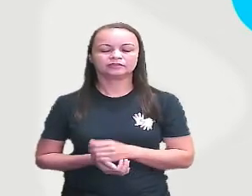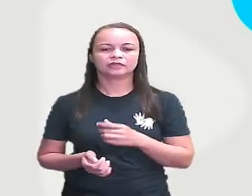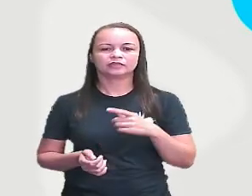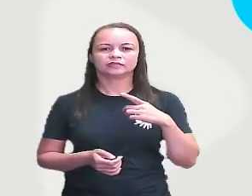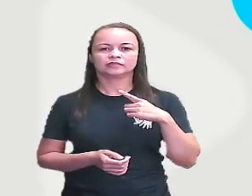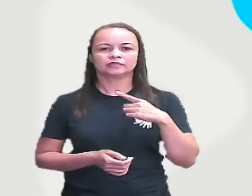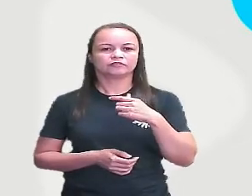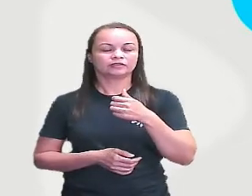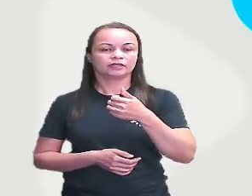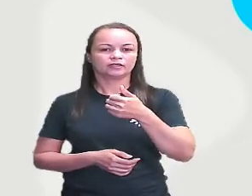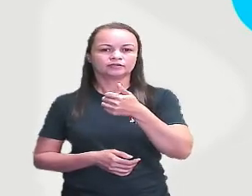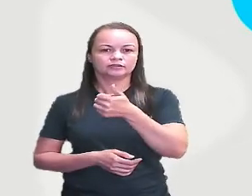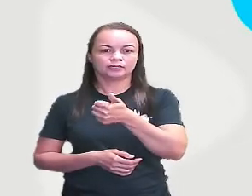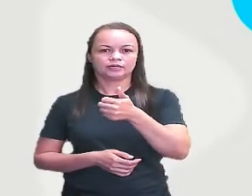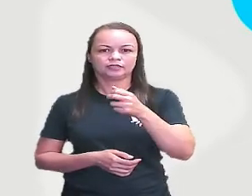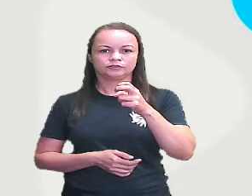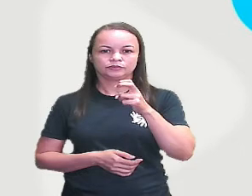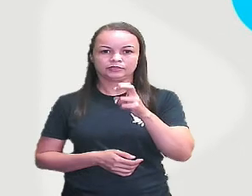ter